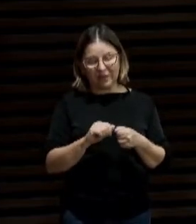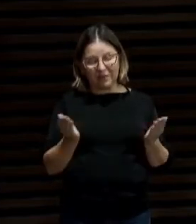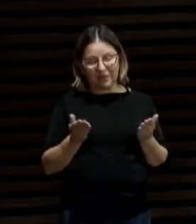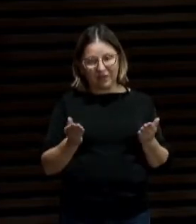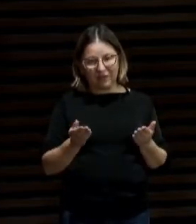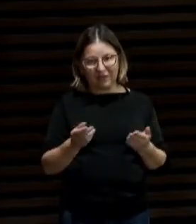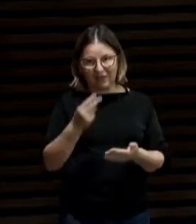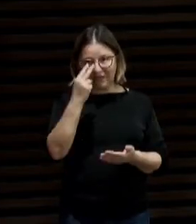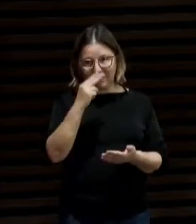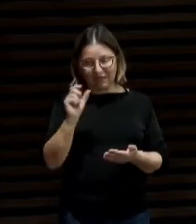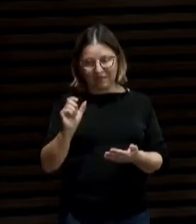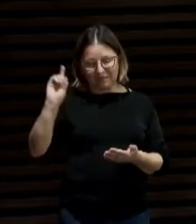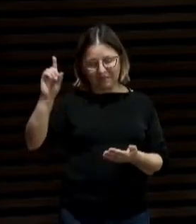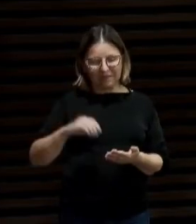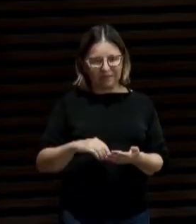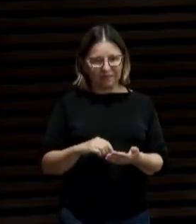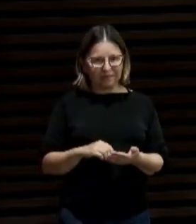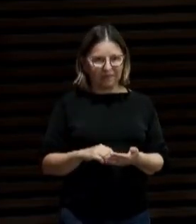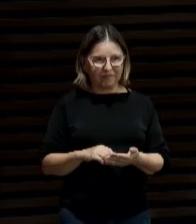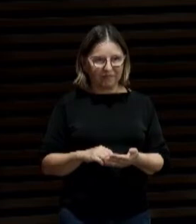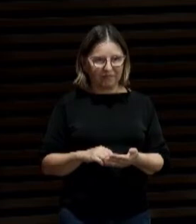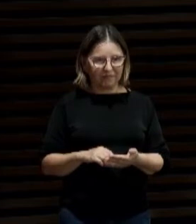Versículo 1 do capítulo 5.